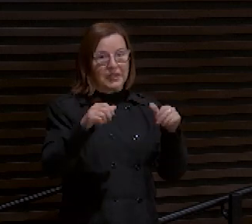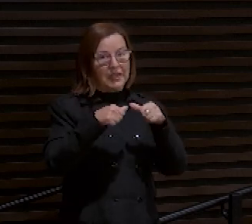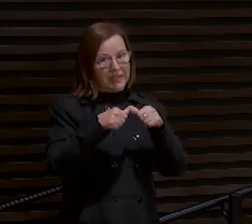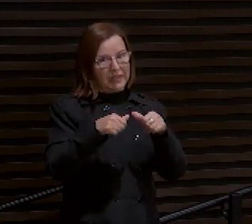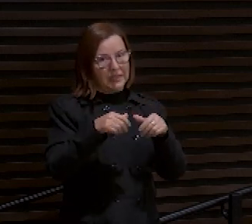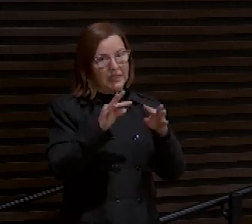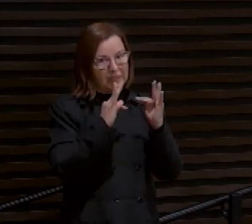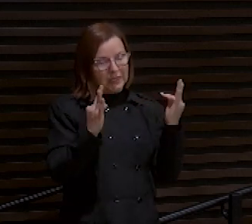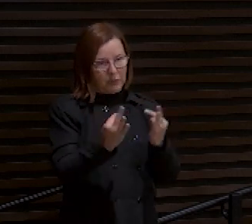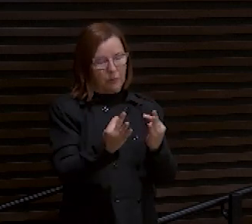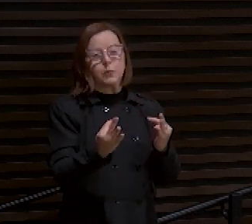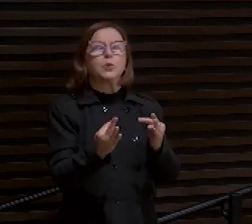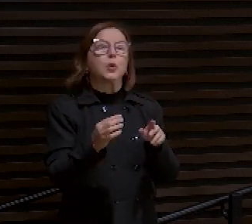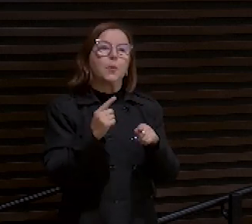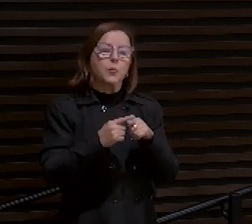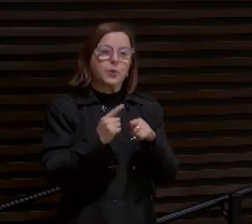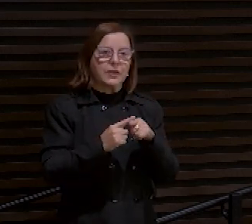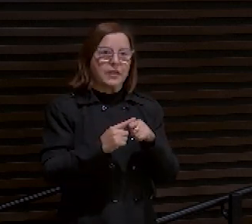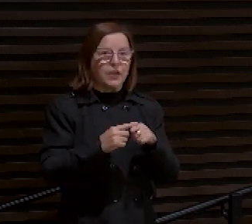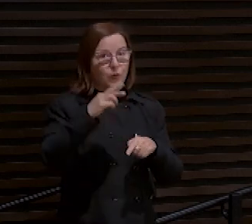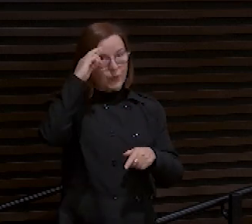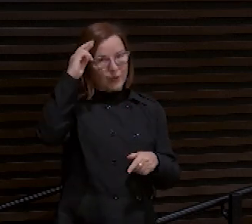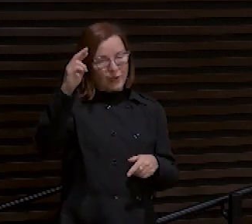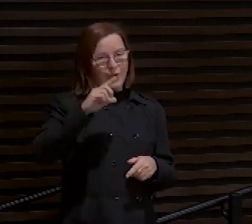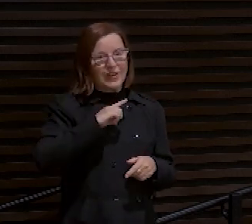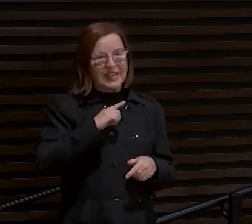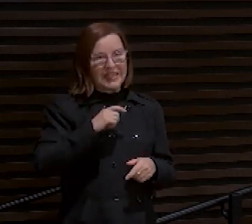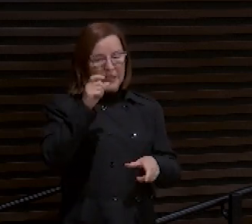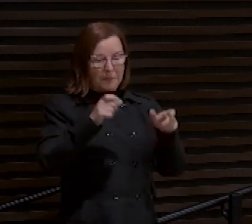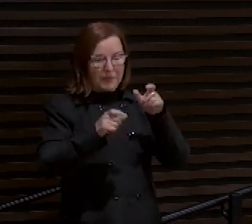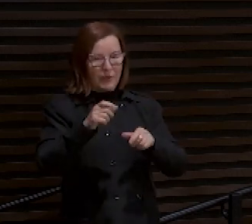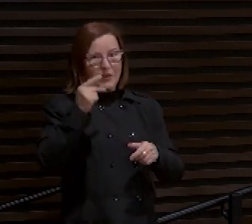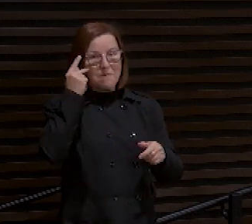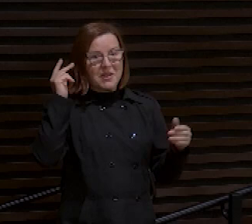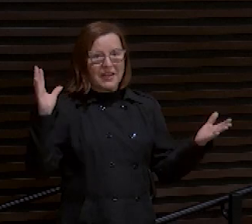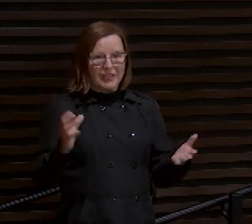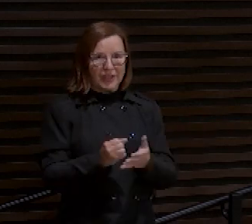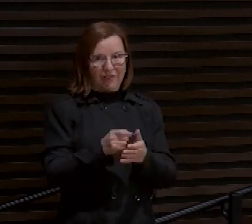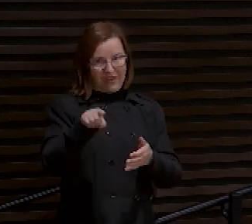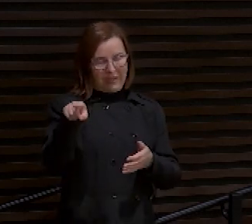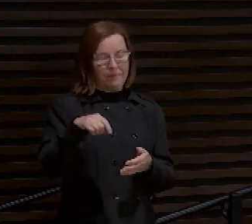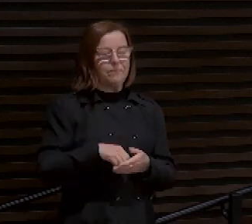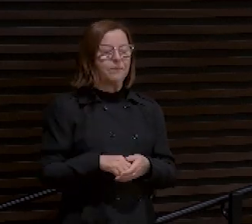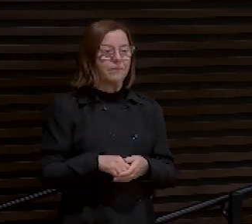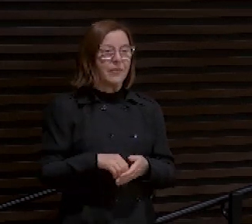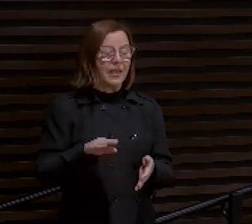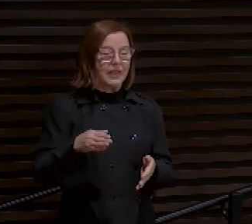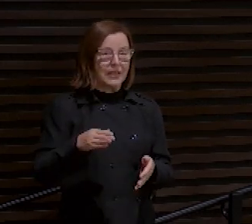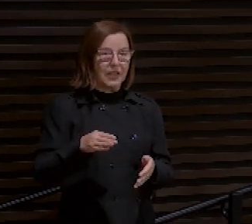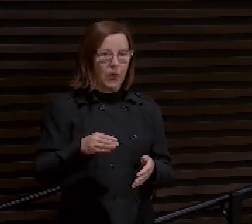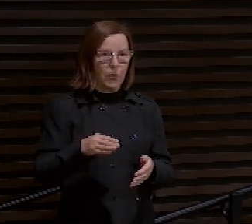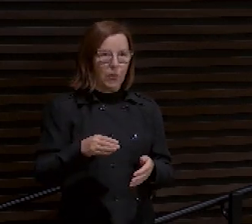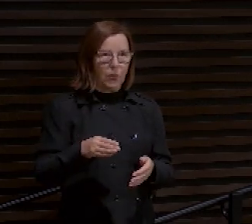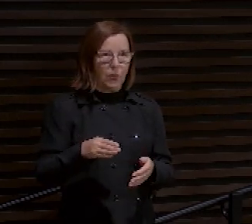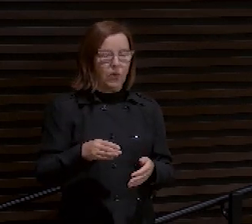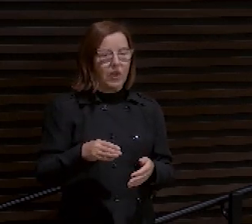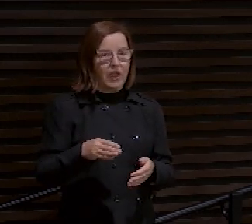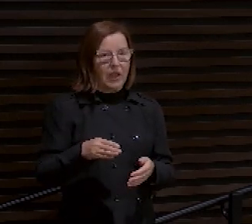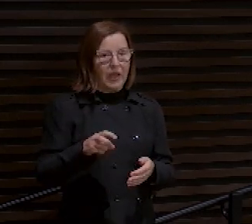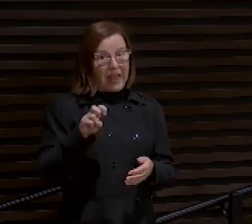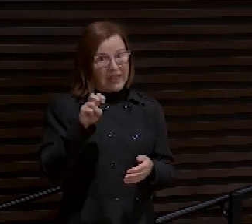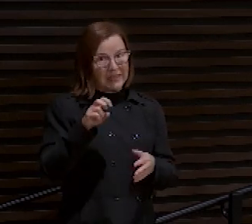o Senhor tem pessoas para alcançar ali. E aquelas famílias